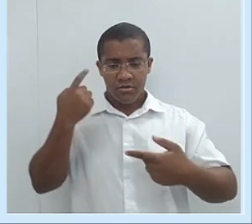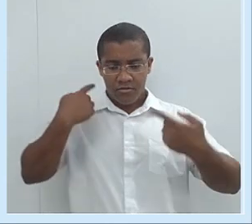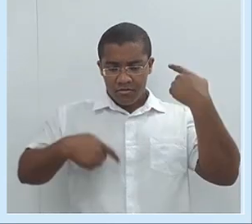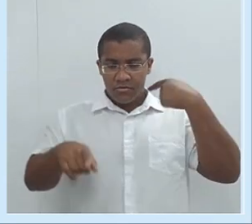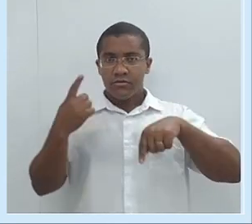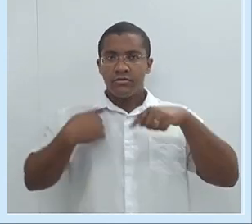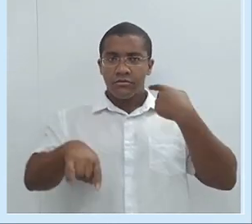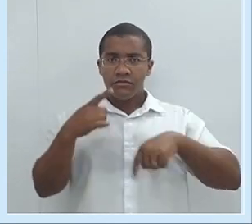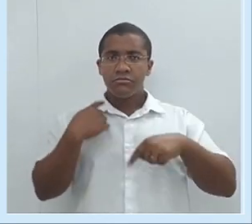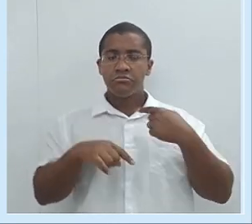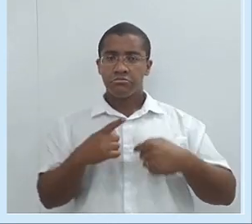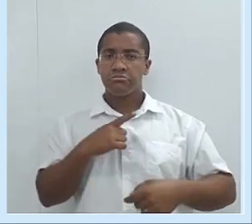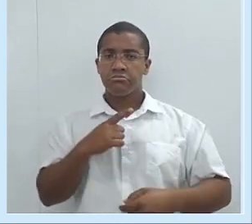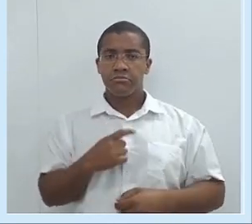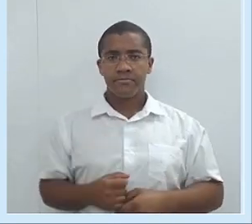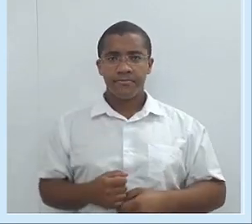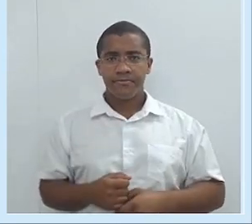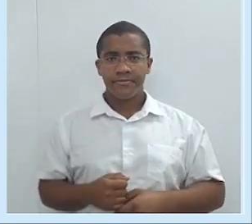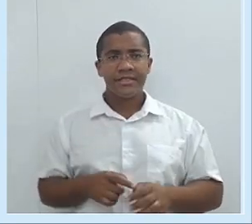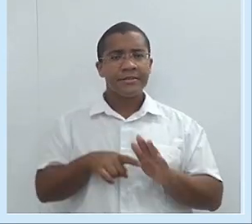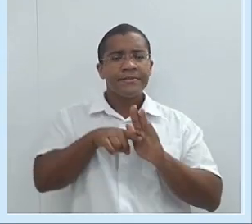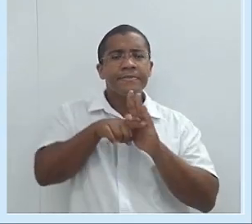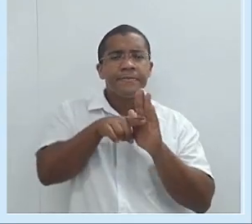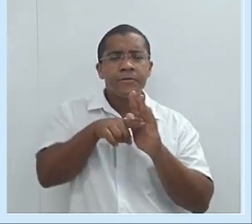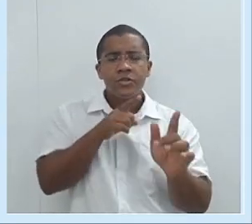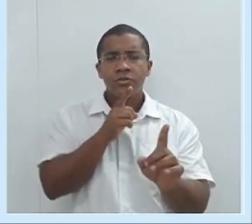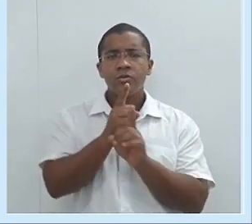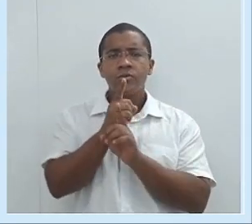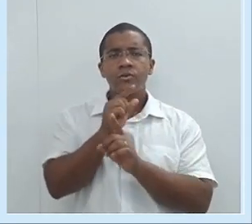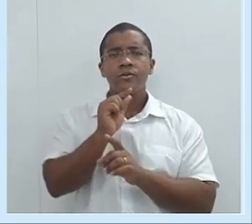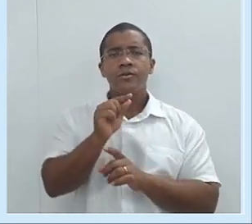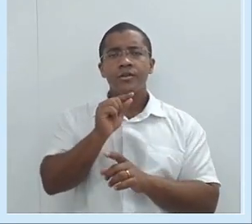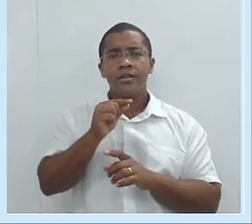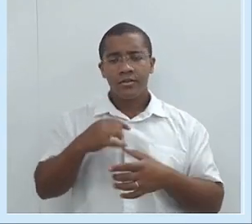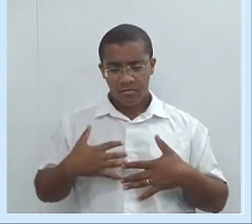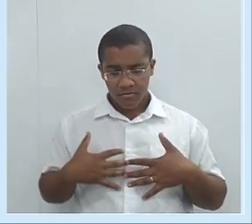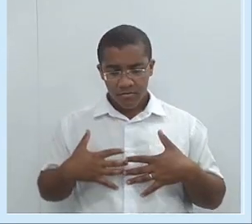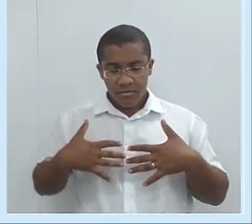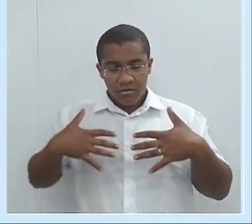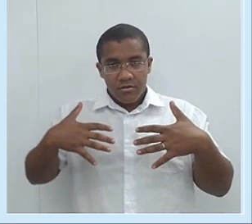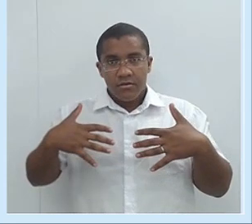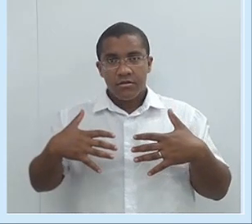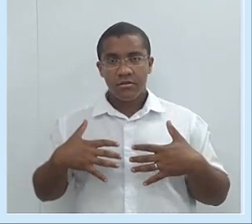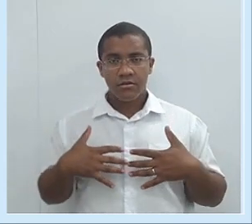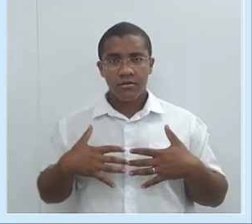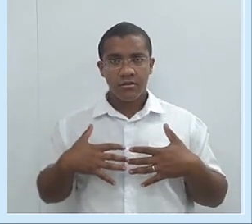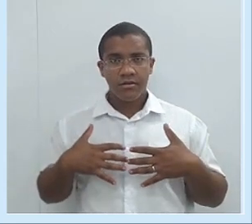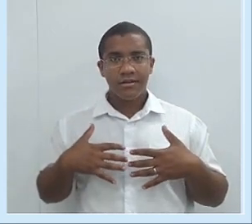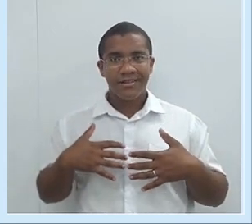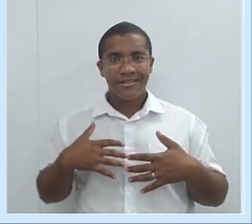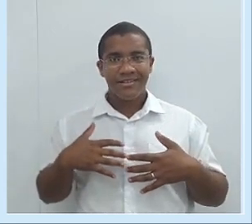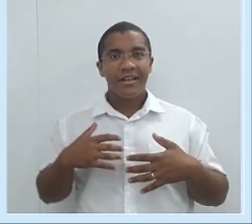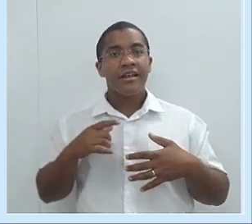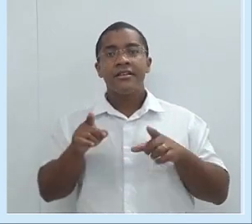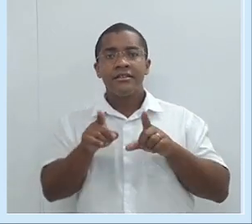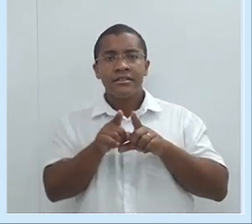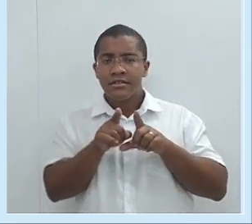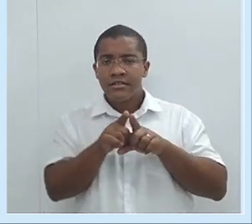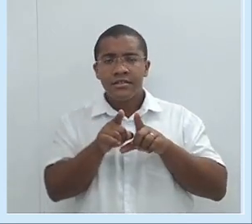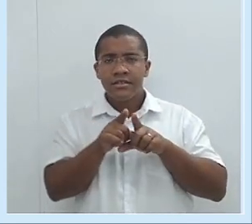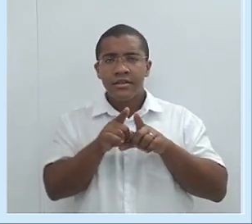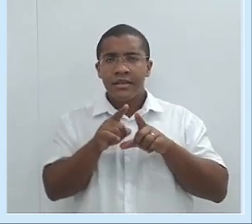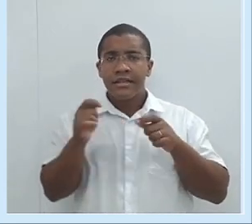utilização do gás oxigênio. As pesquisas também demonstram que os pulmões e os músculos, eles